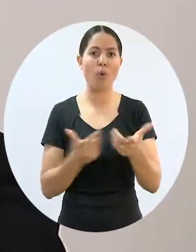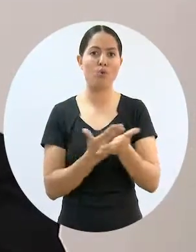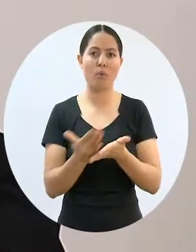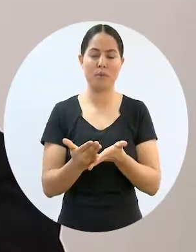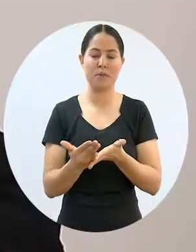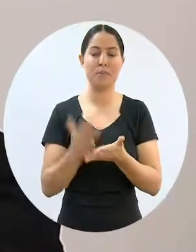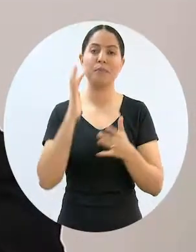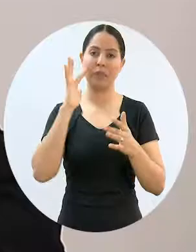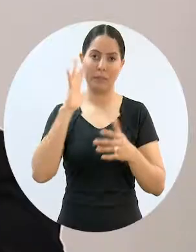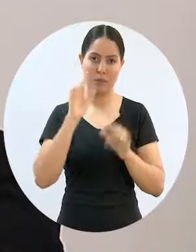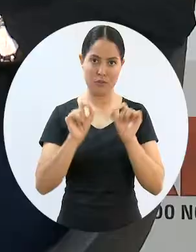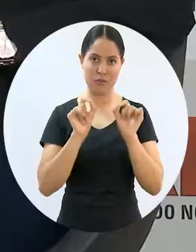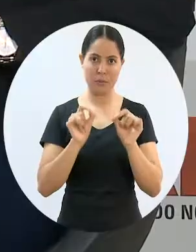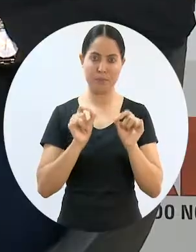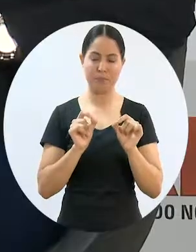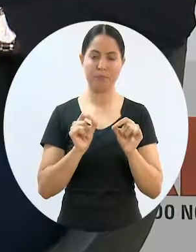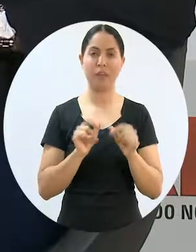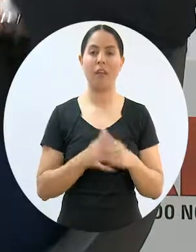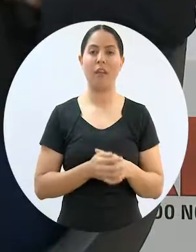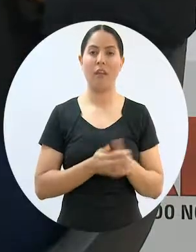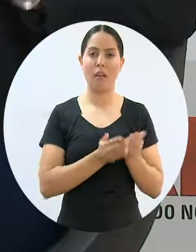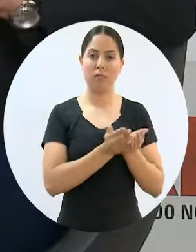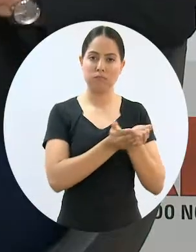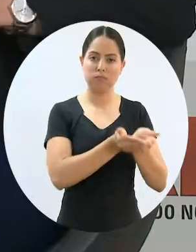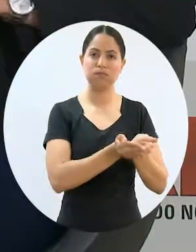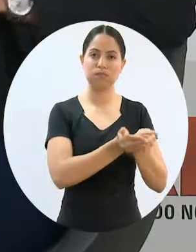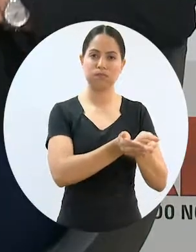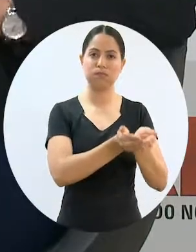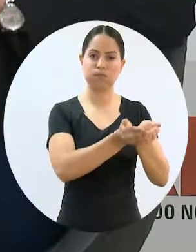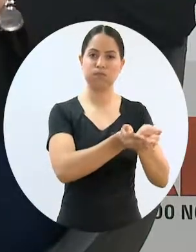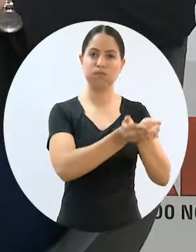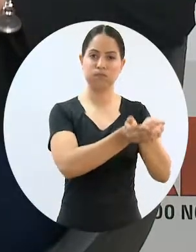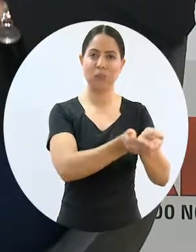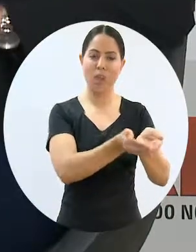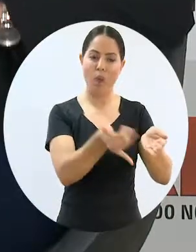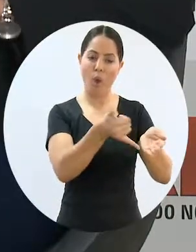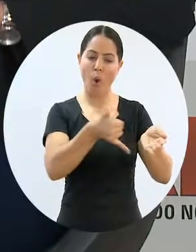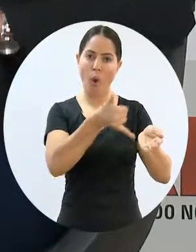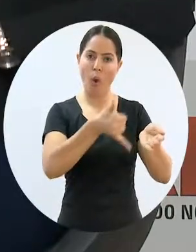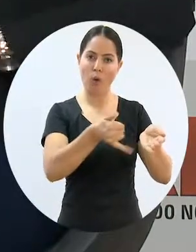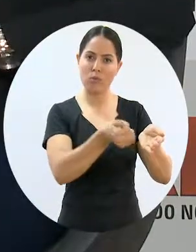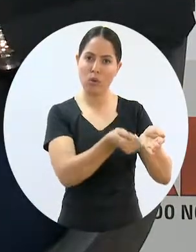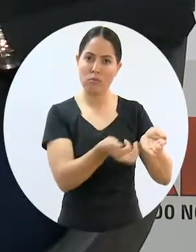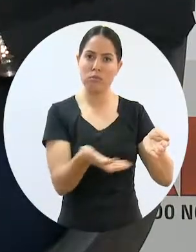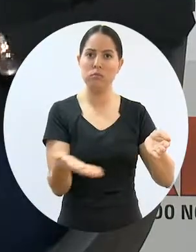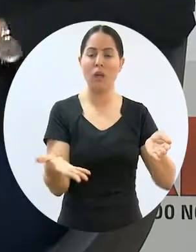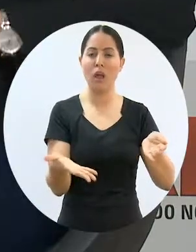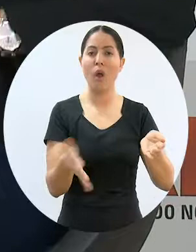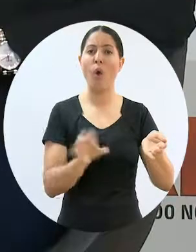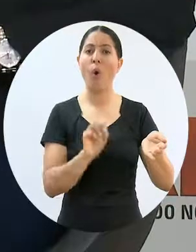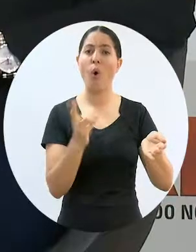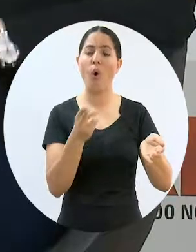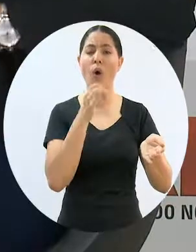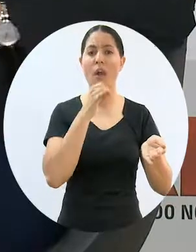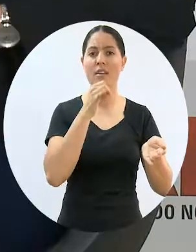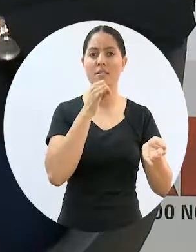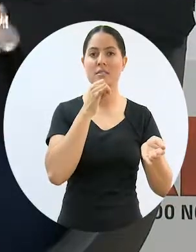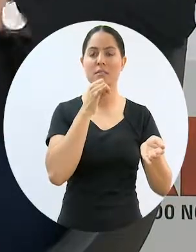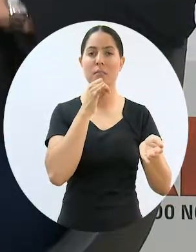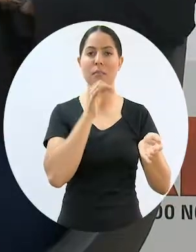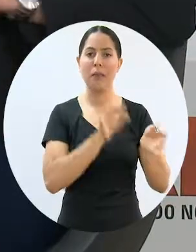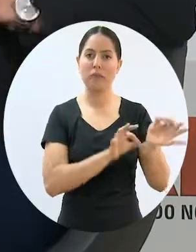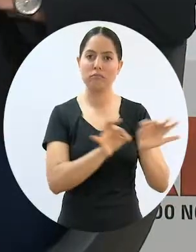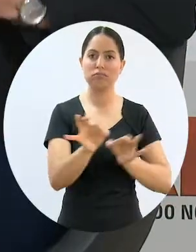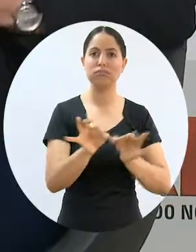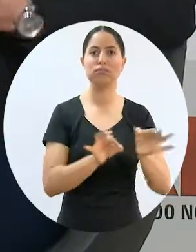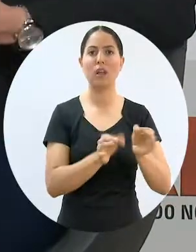Imagina-se que tenha sido um óleo liberado de alguma embarcação, ou para fins